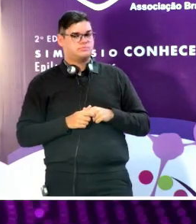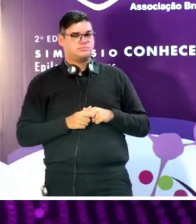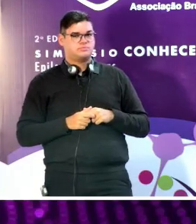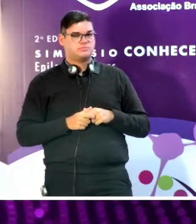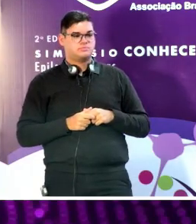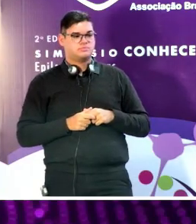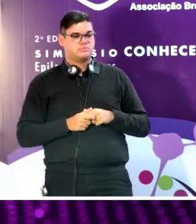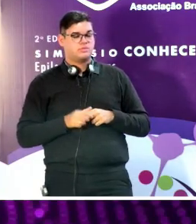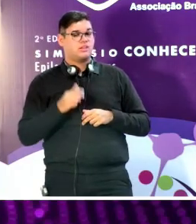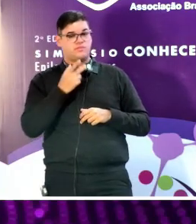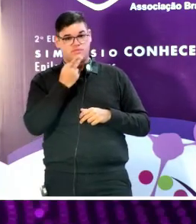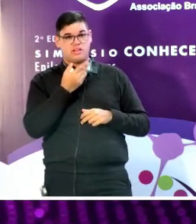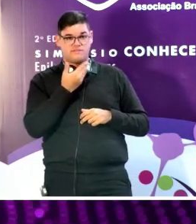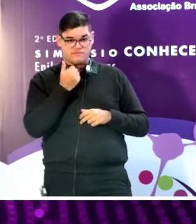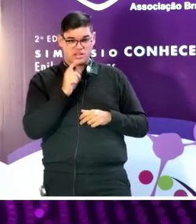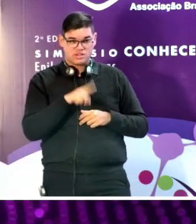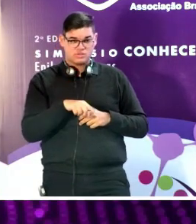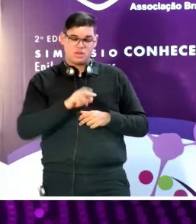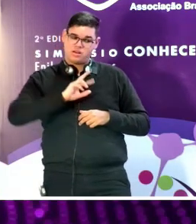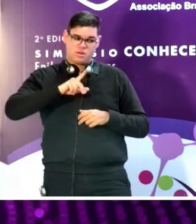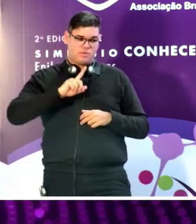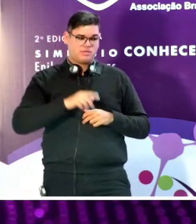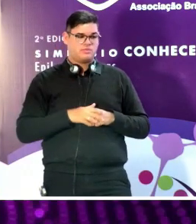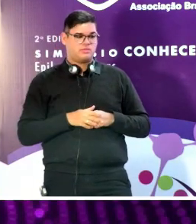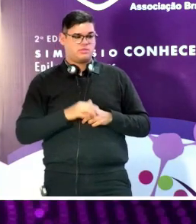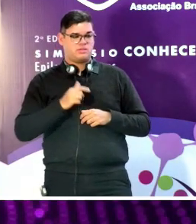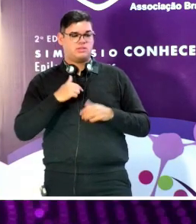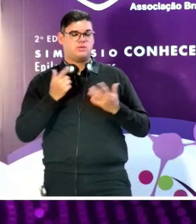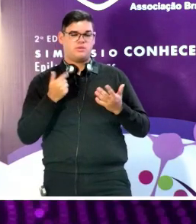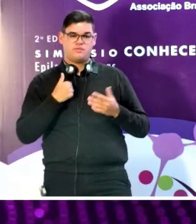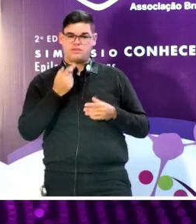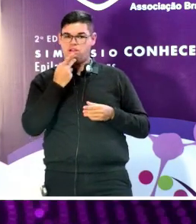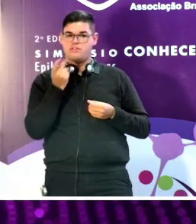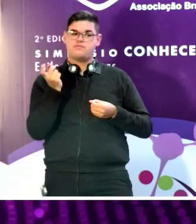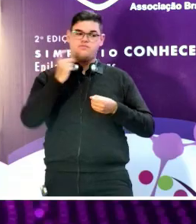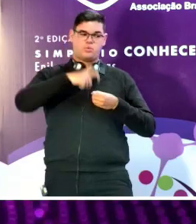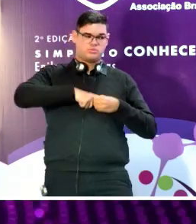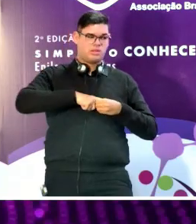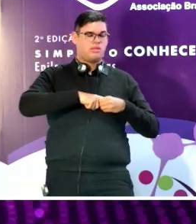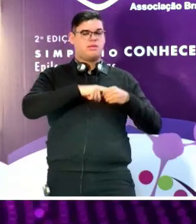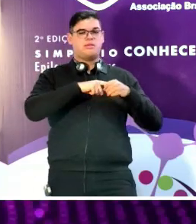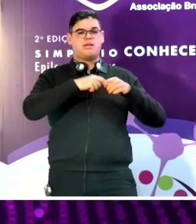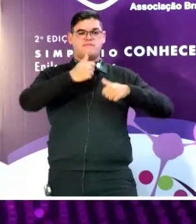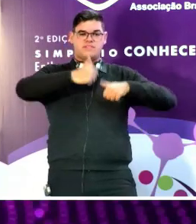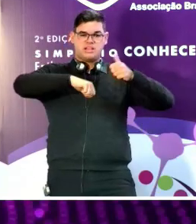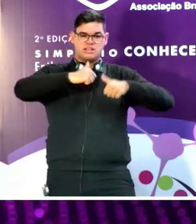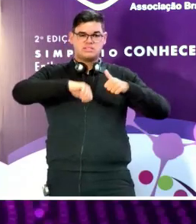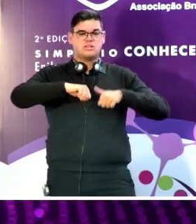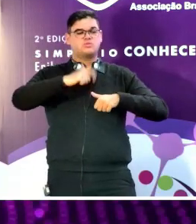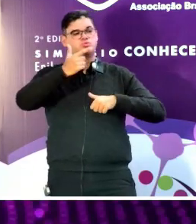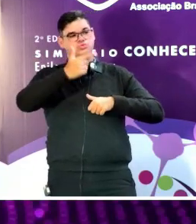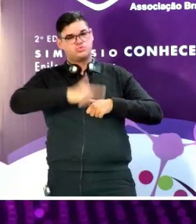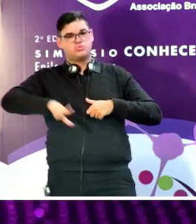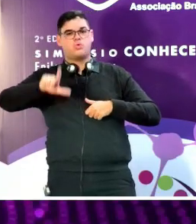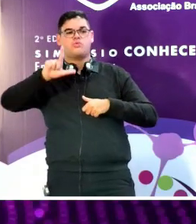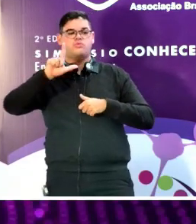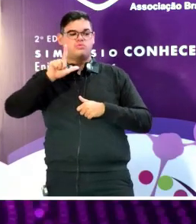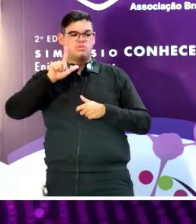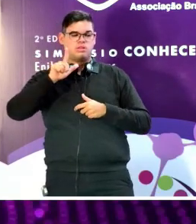Pediu, eu faço. Não é isso? Voltei para a bancada, associei o peptídeo com